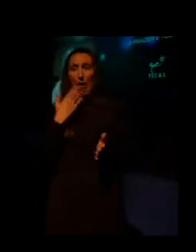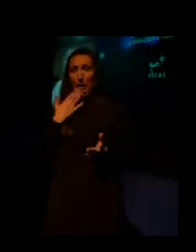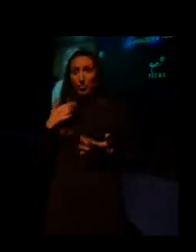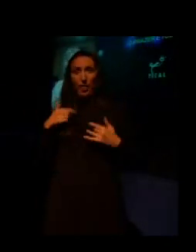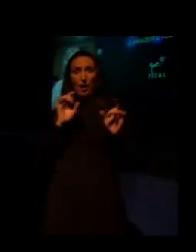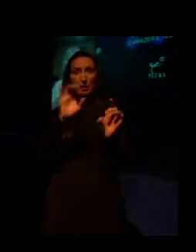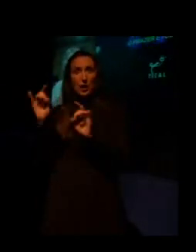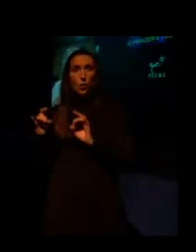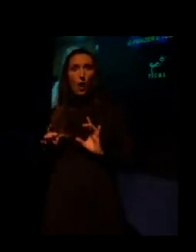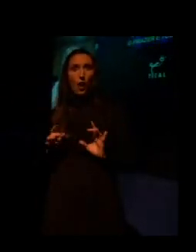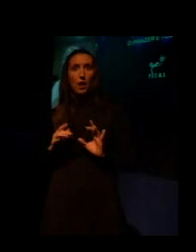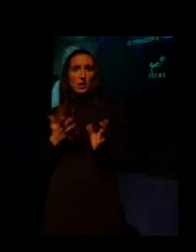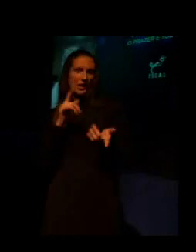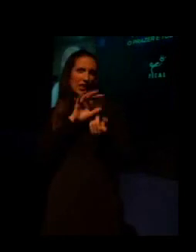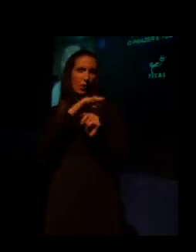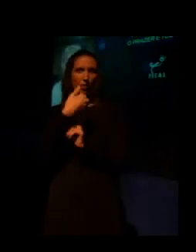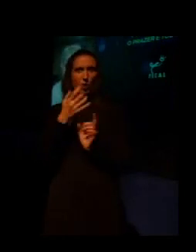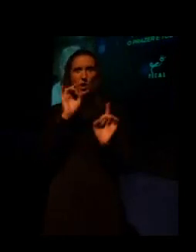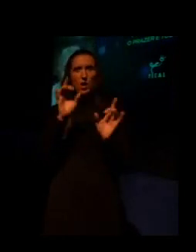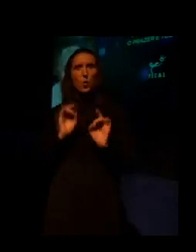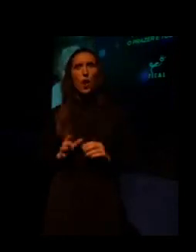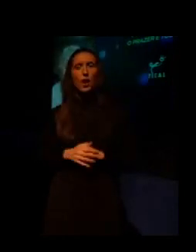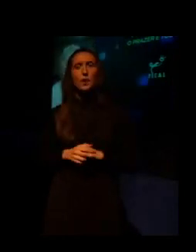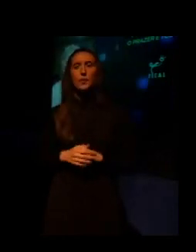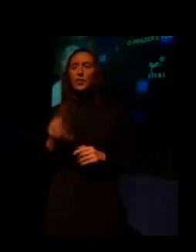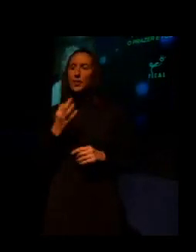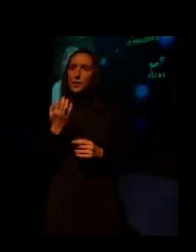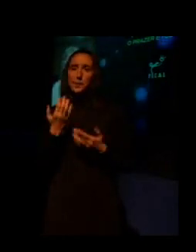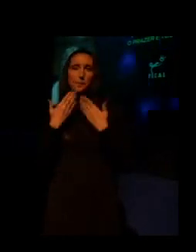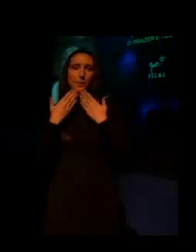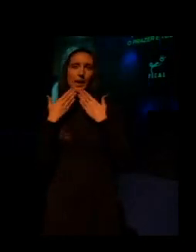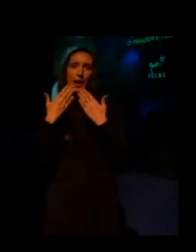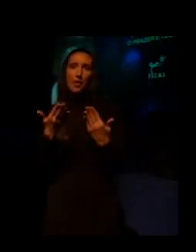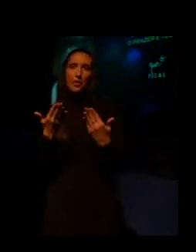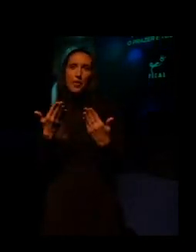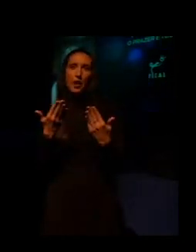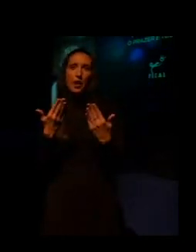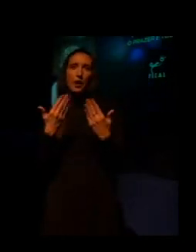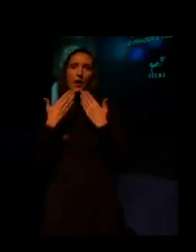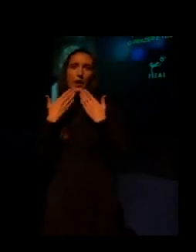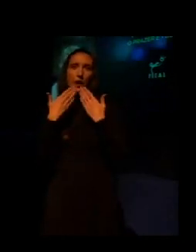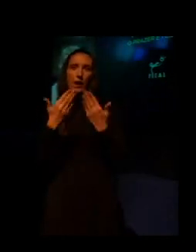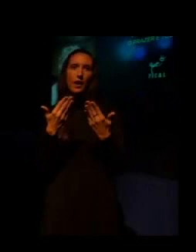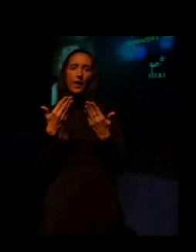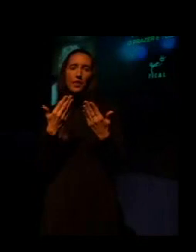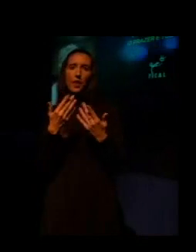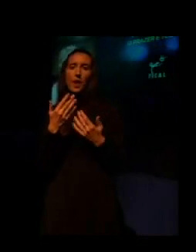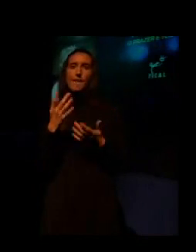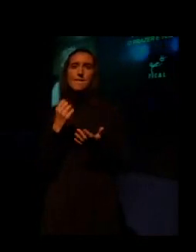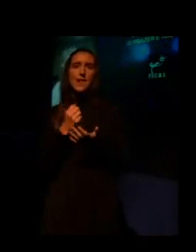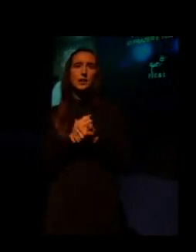idade e me condicione. Quero dar as graças à la firme,